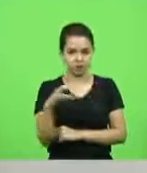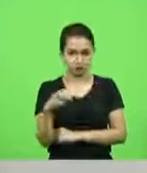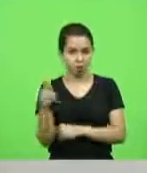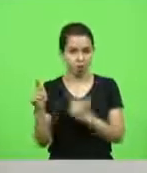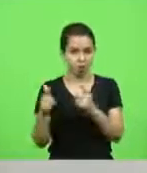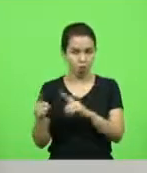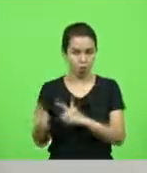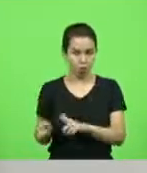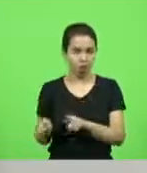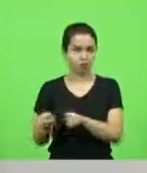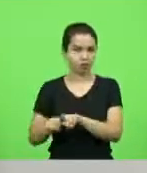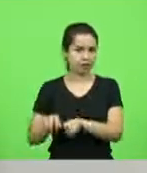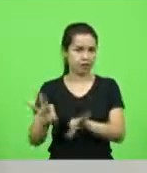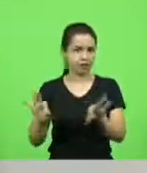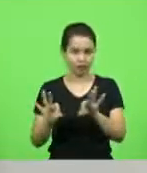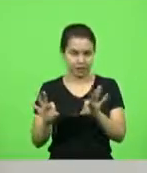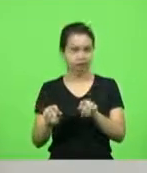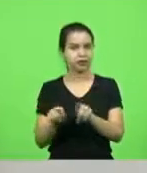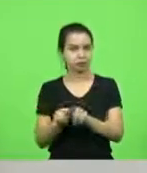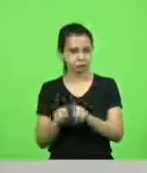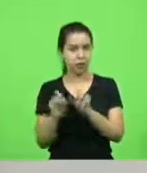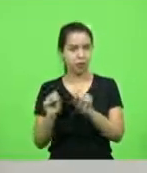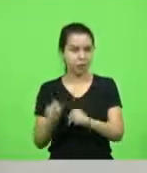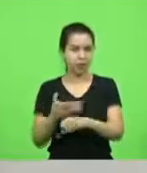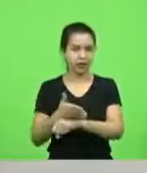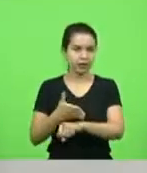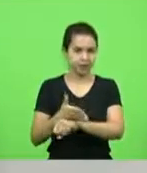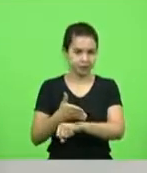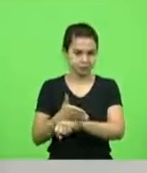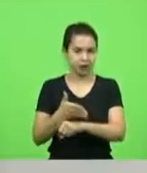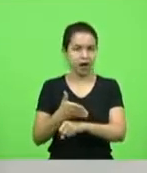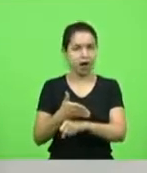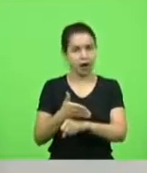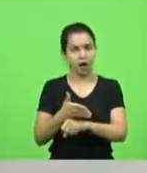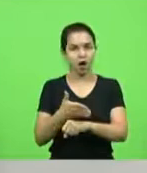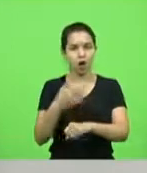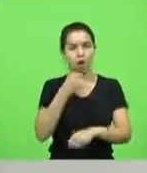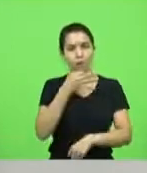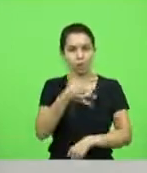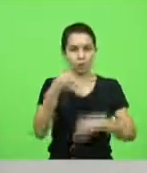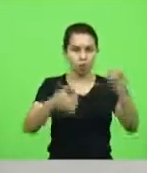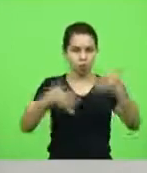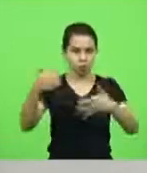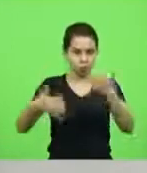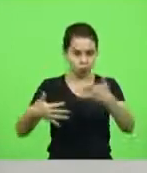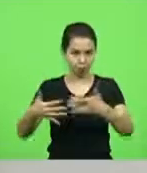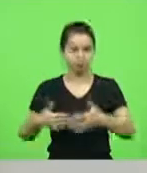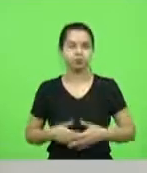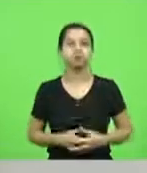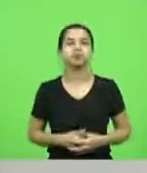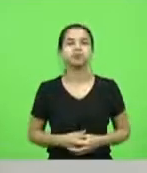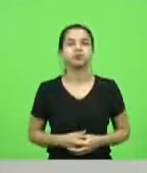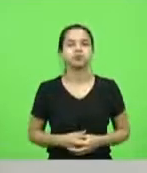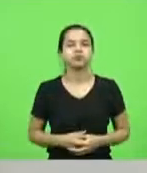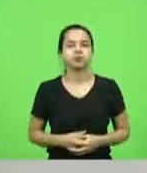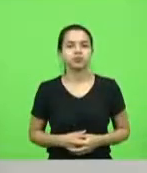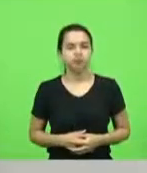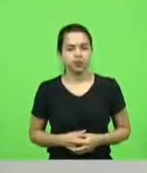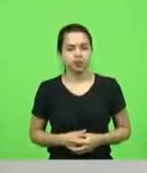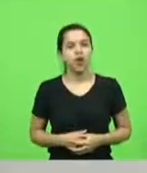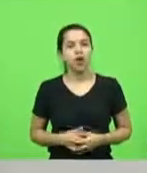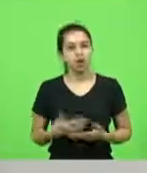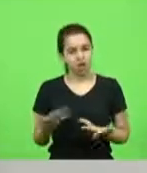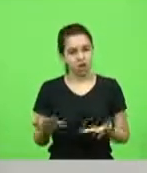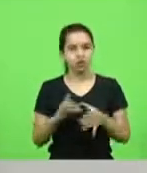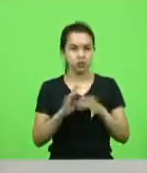que não são associadas também poderiam participar ativamente dividir a sua opinião da melhor forma possível que achasse Né desde seja de